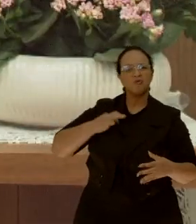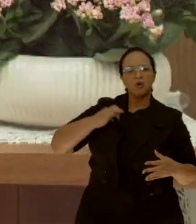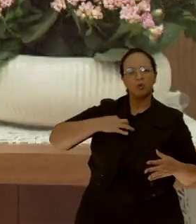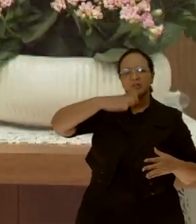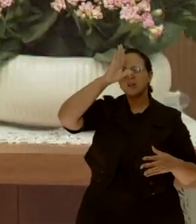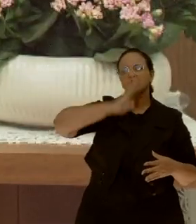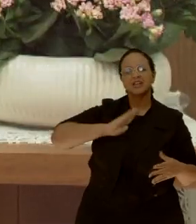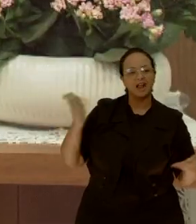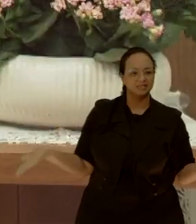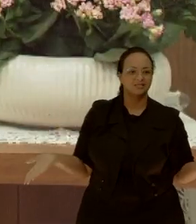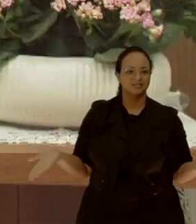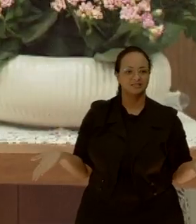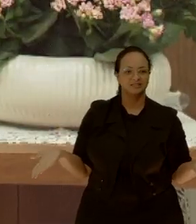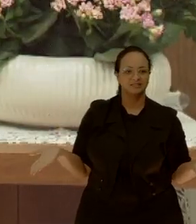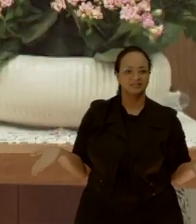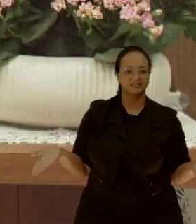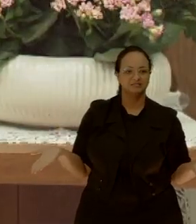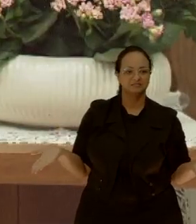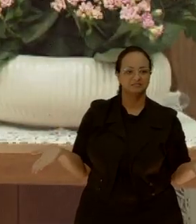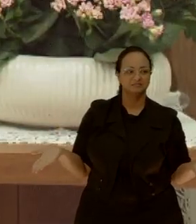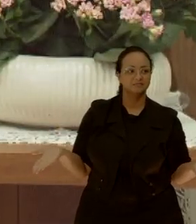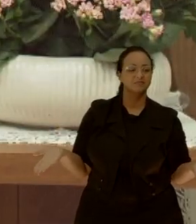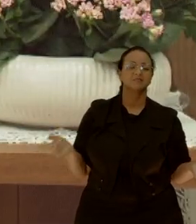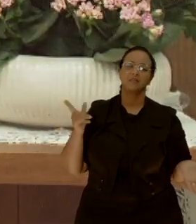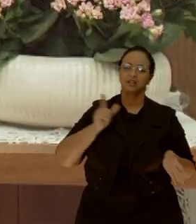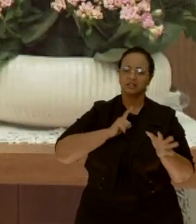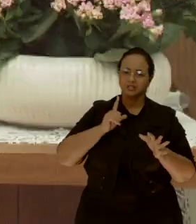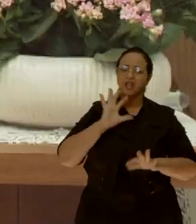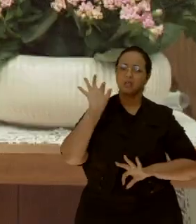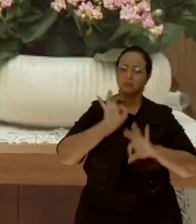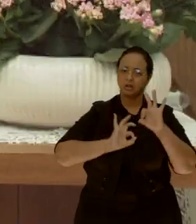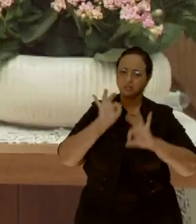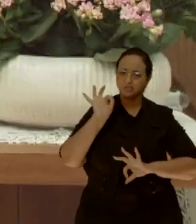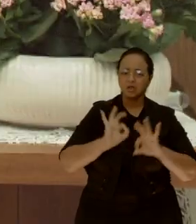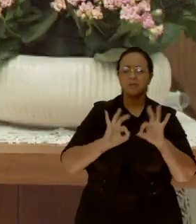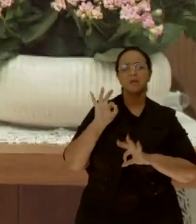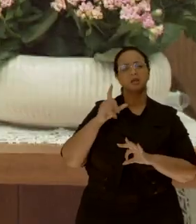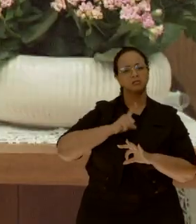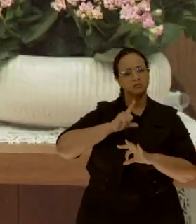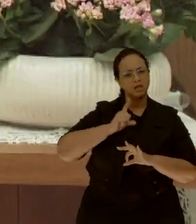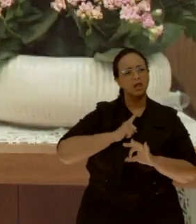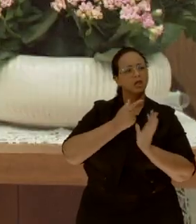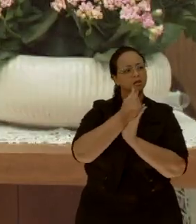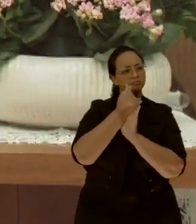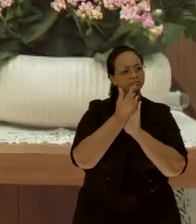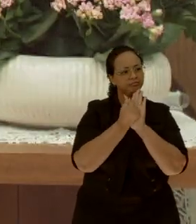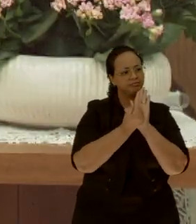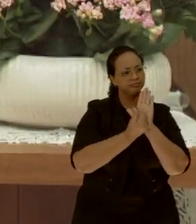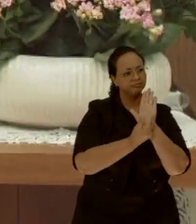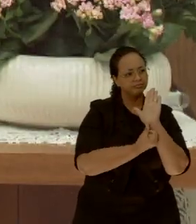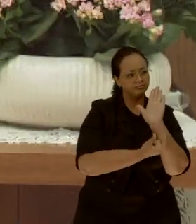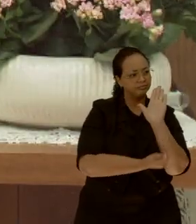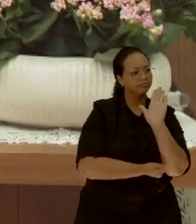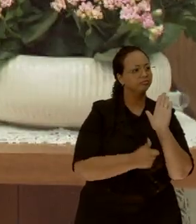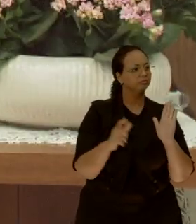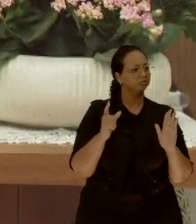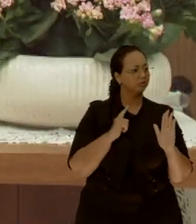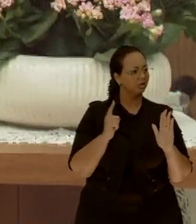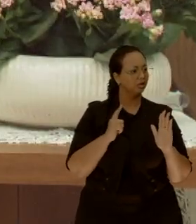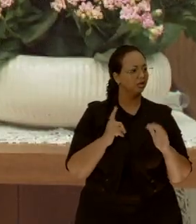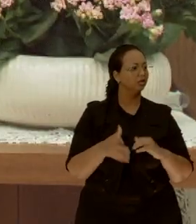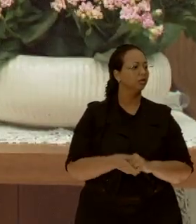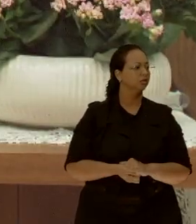aqui. Nós temos planejamento orçamentário para todos os períodos,